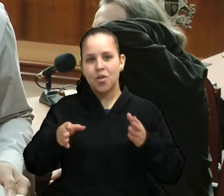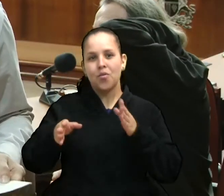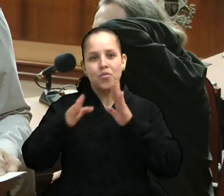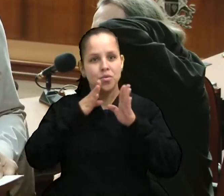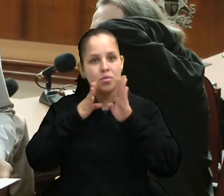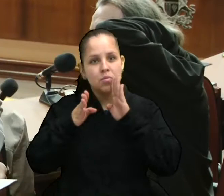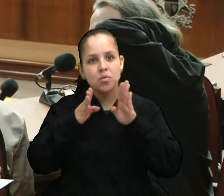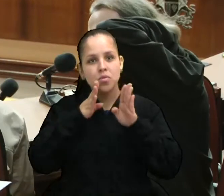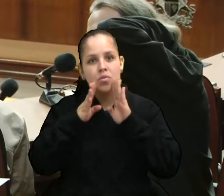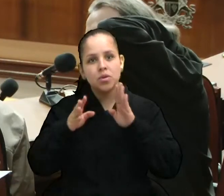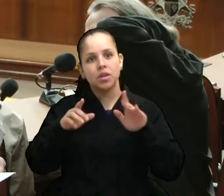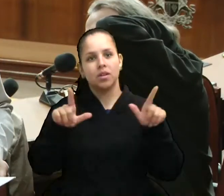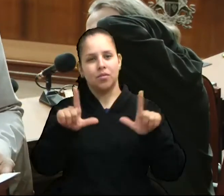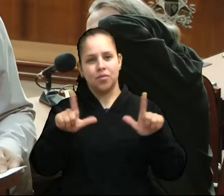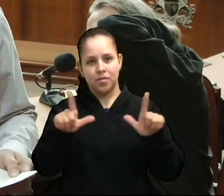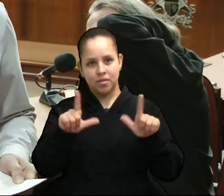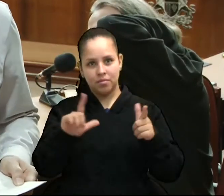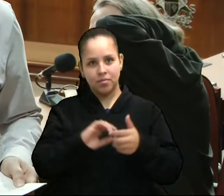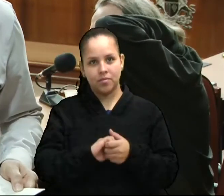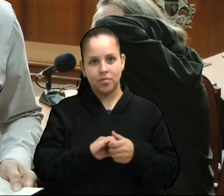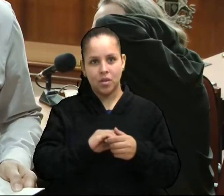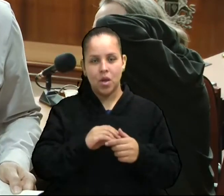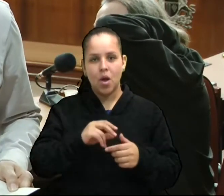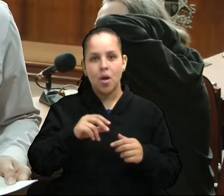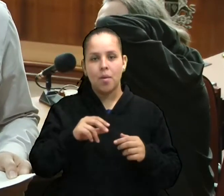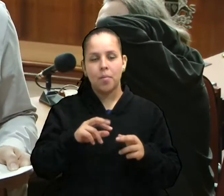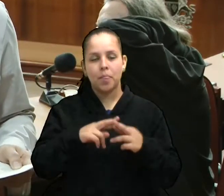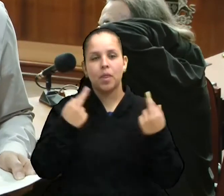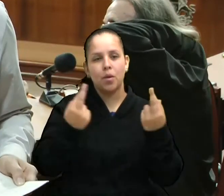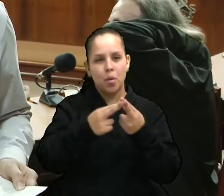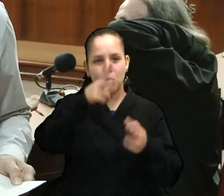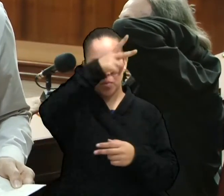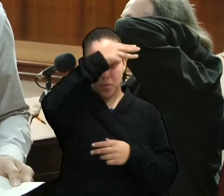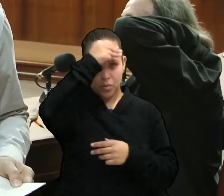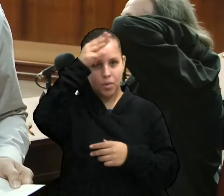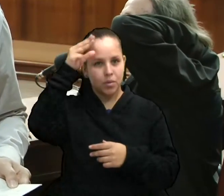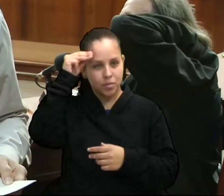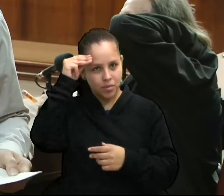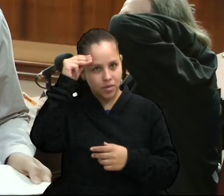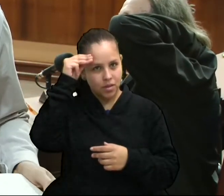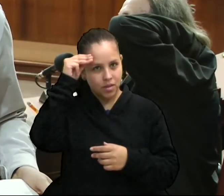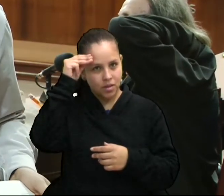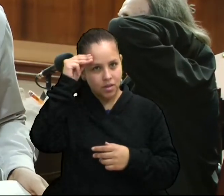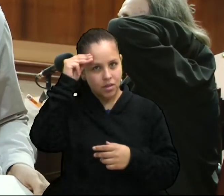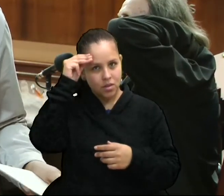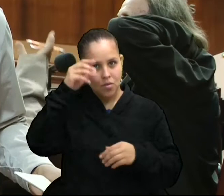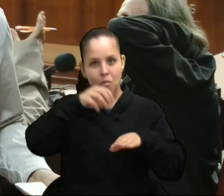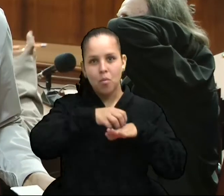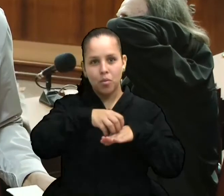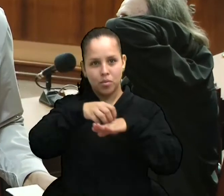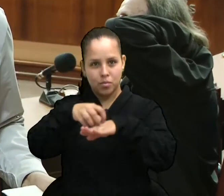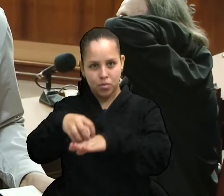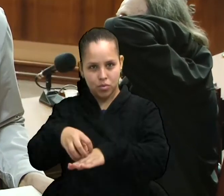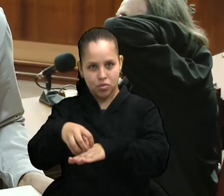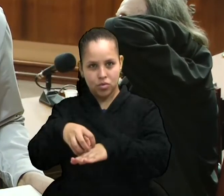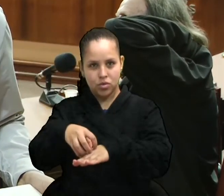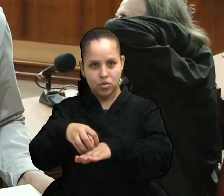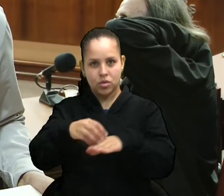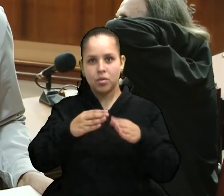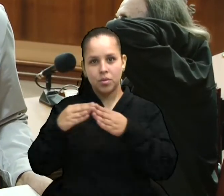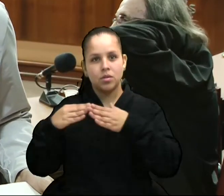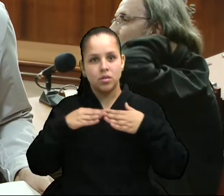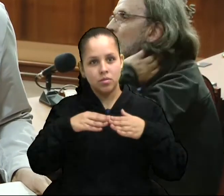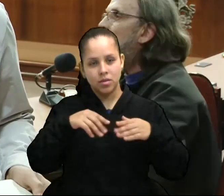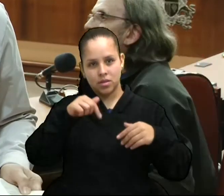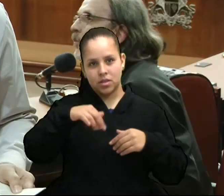Sul, audiência pública promovida pela Comissão de Desenvolvimento Urbano, Transporte e Habitação da Câmara Municipal de Caxias do